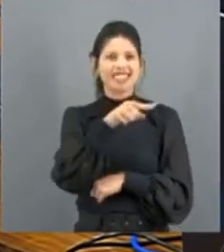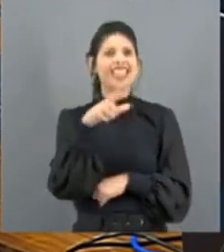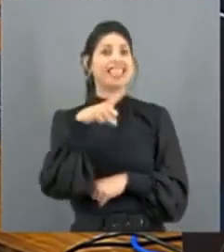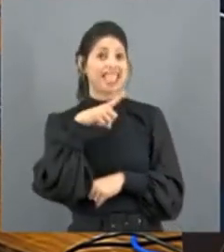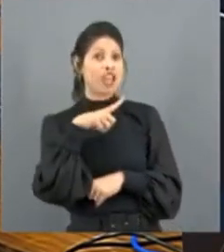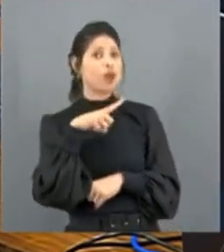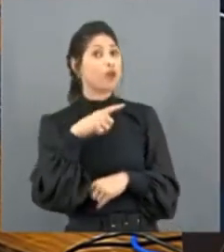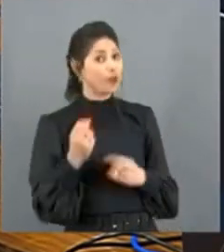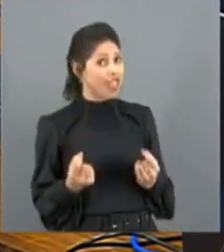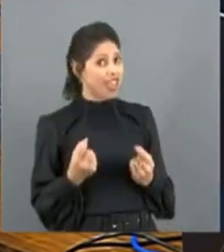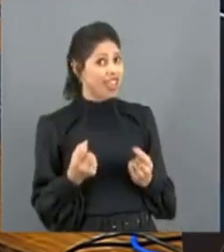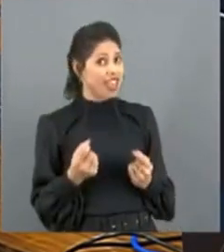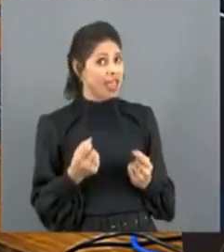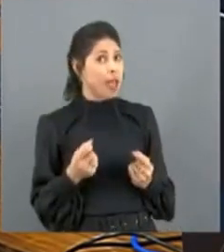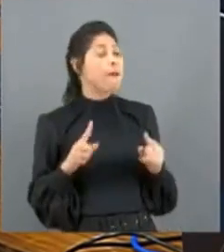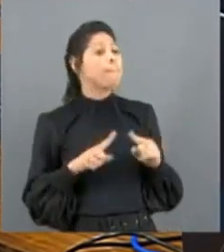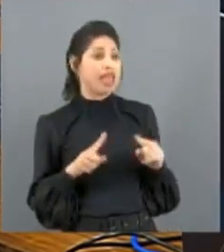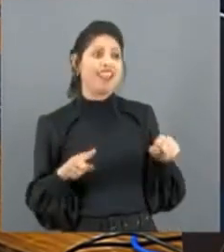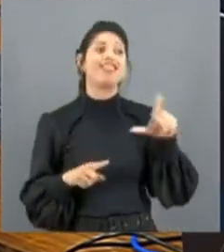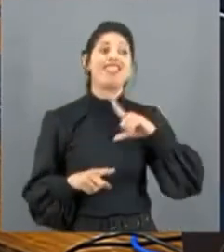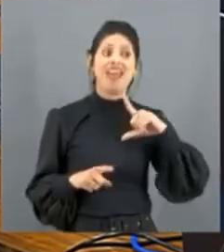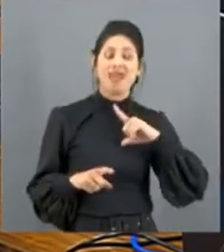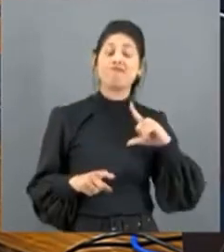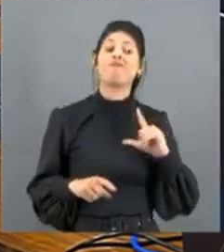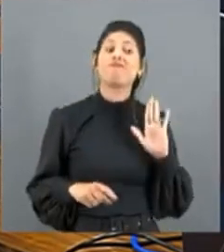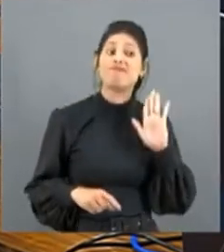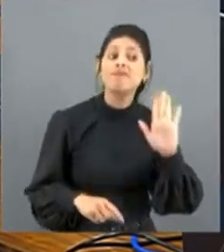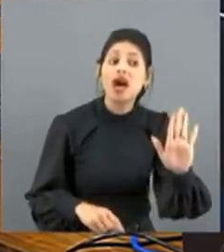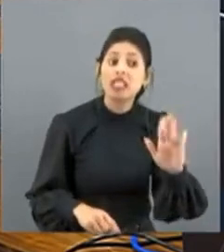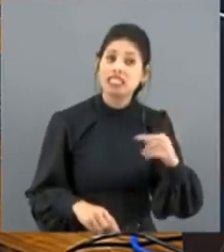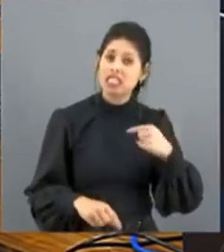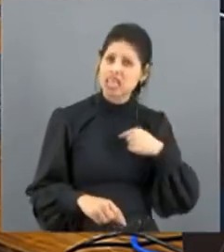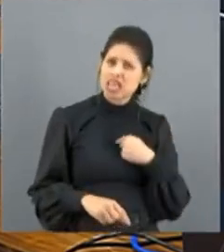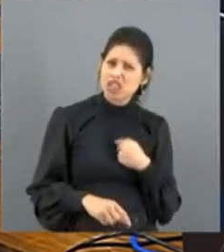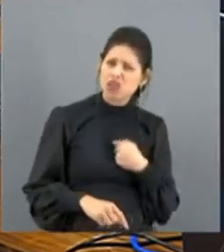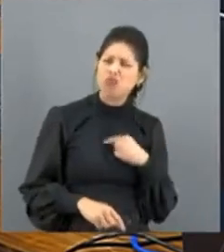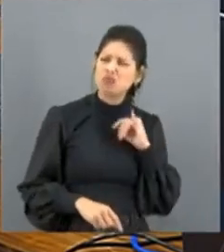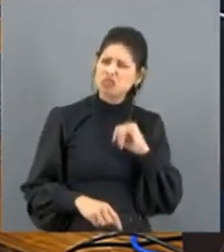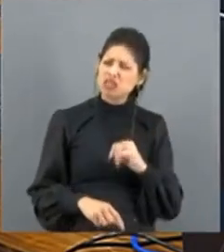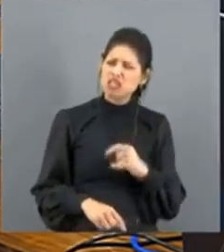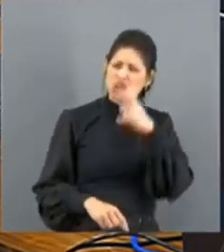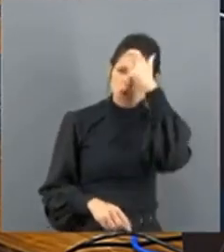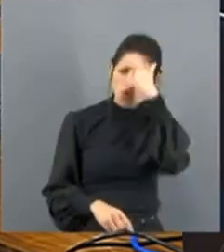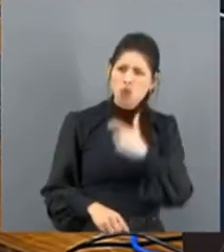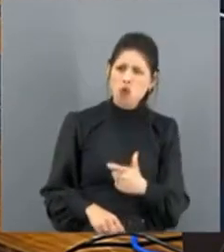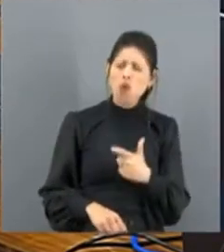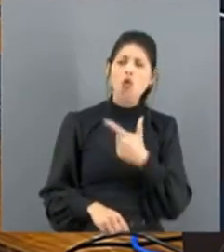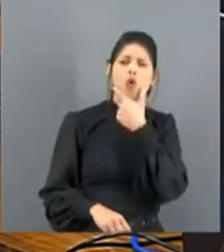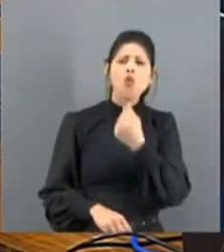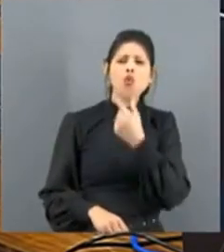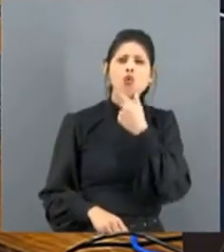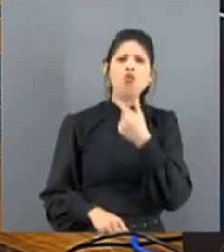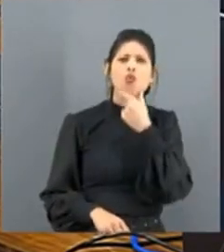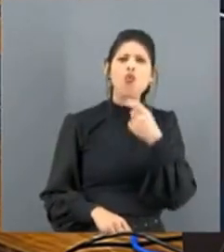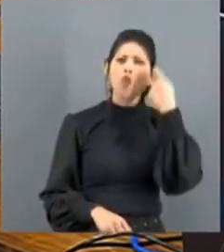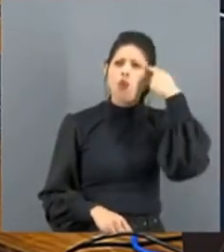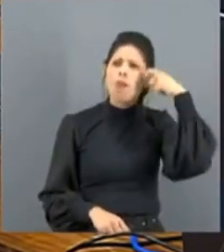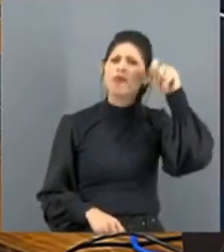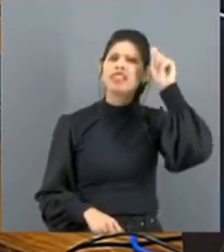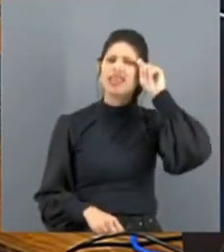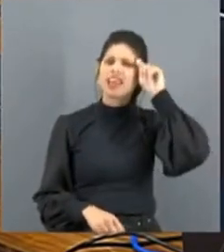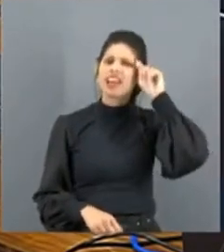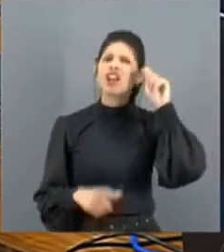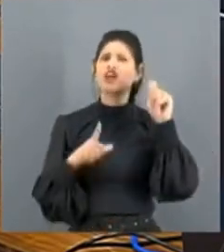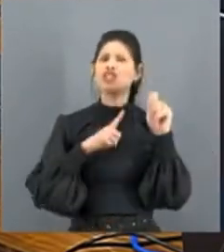ele tem, sabe? Eu, se fosse um jogador negro, eu entrava em campo com uma leitoinha